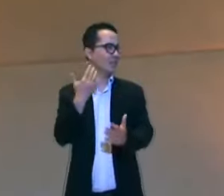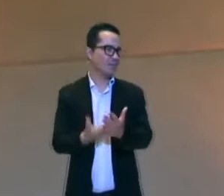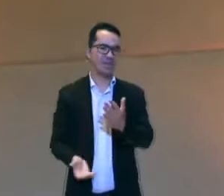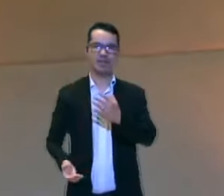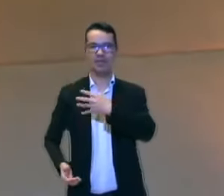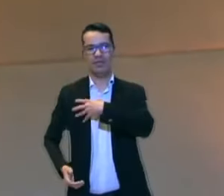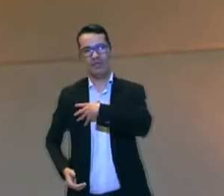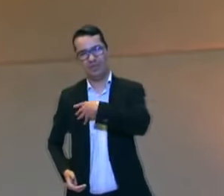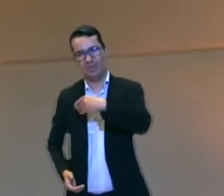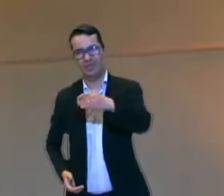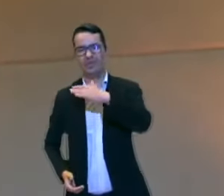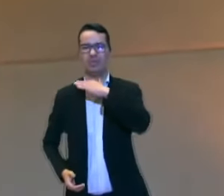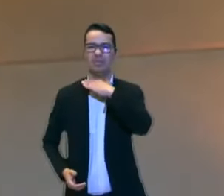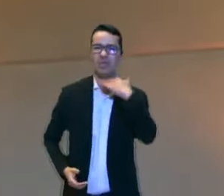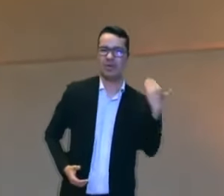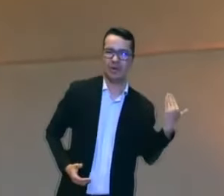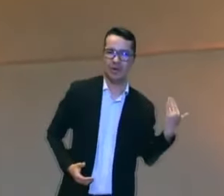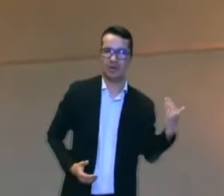tua casa.